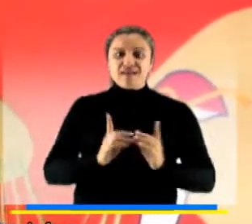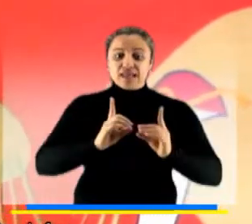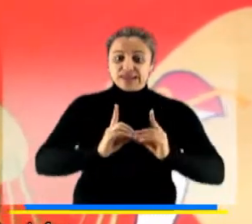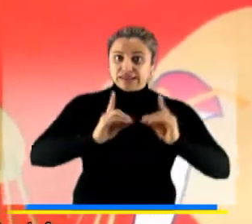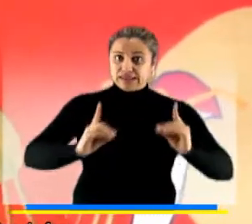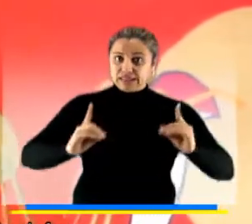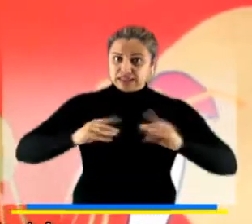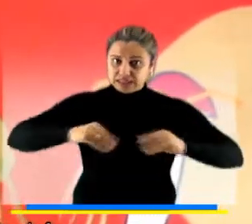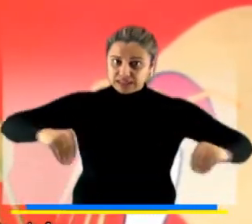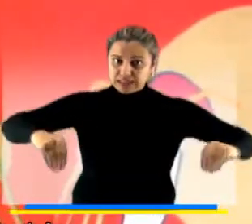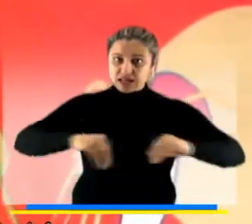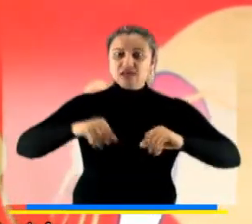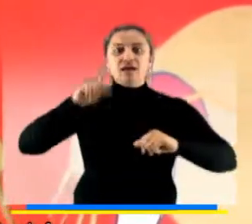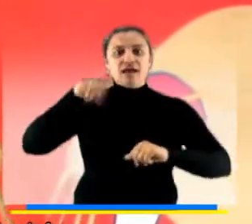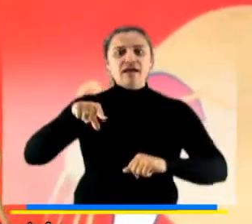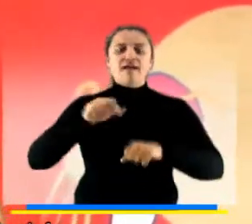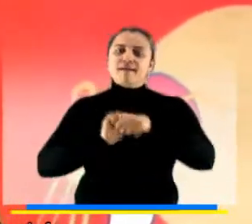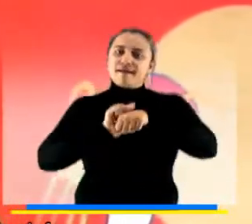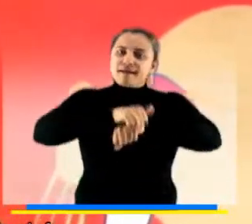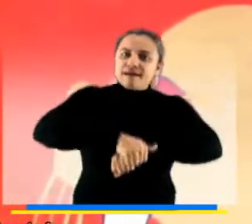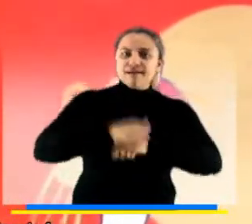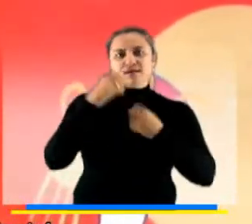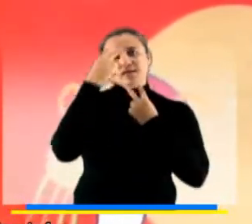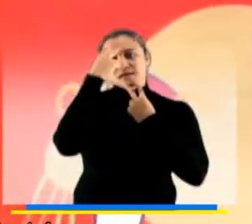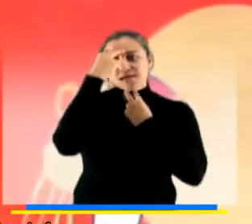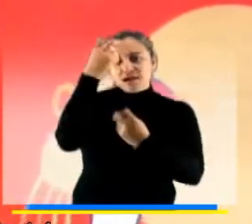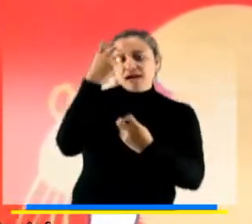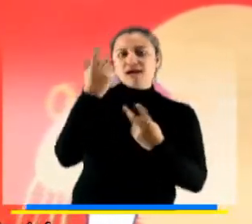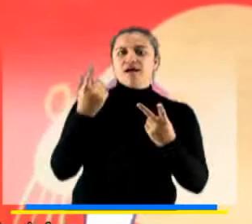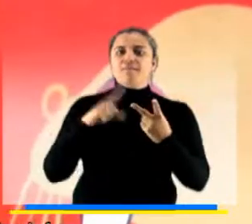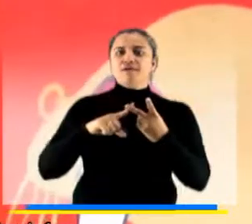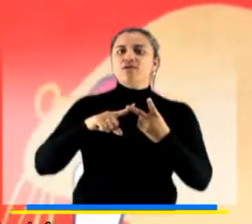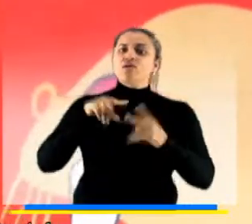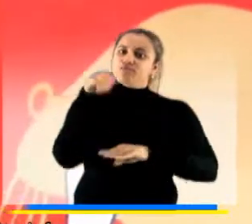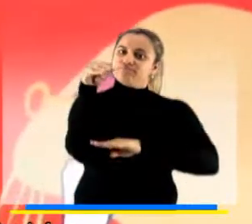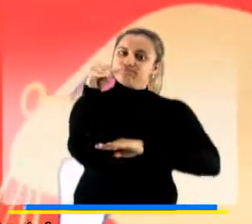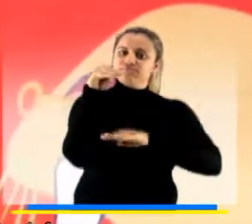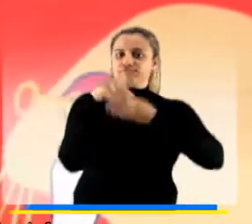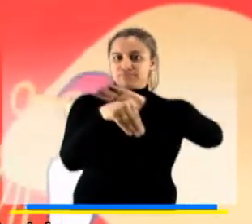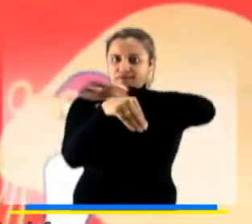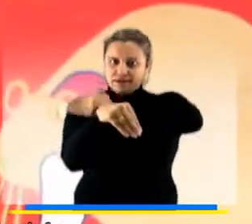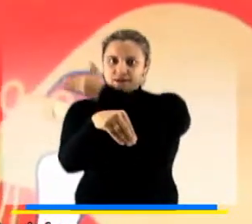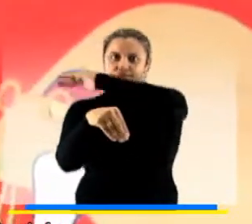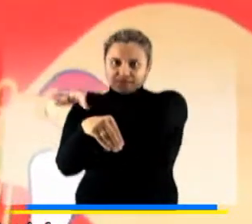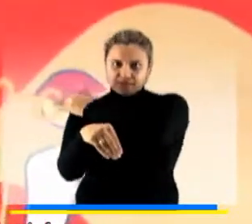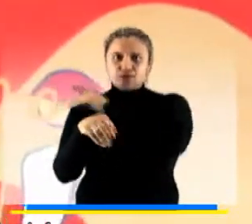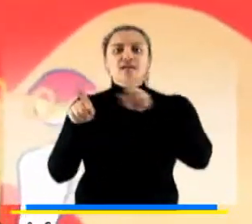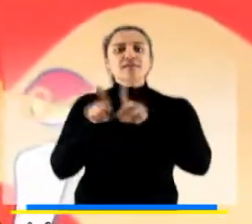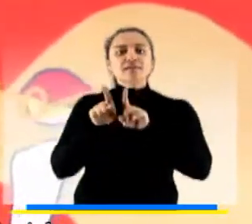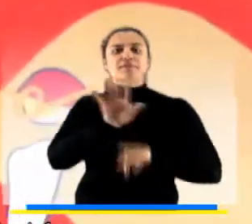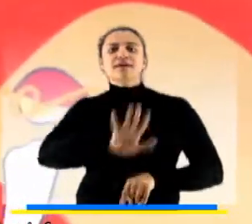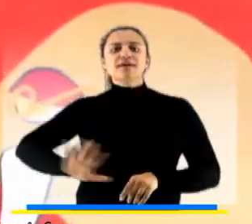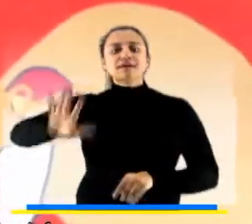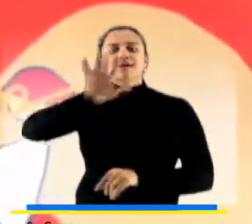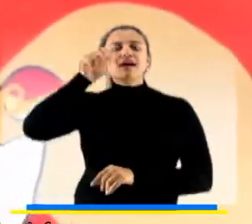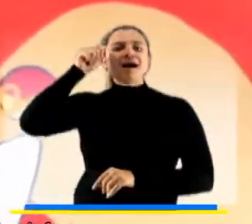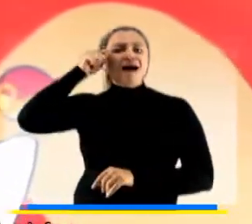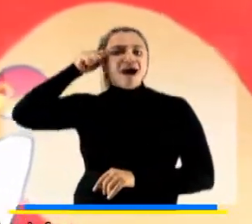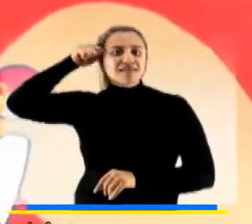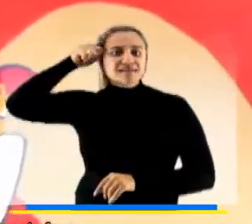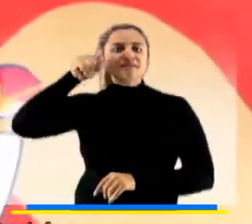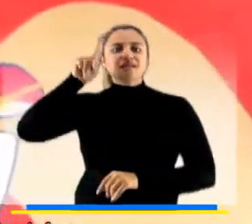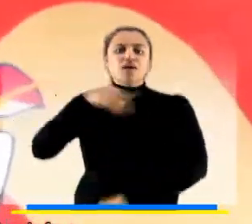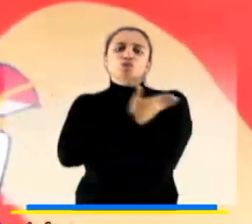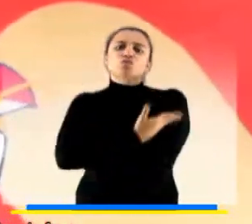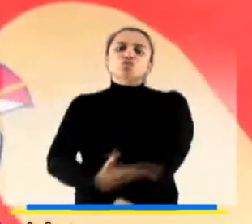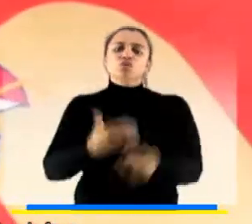desertos, peles de cabra ou de camelo. Na Ásia, se usavam folhas de árvores,